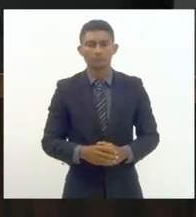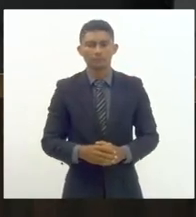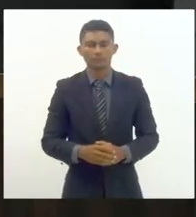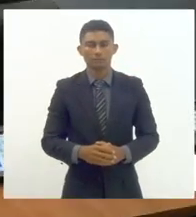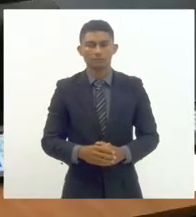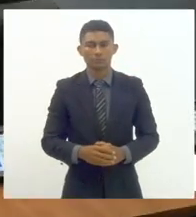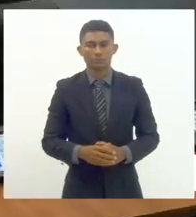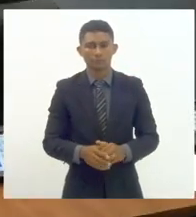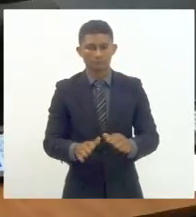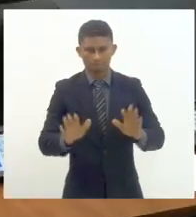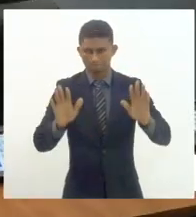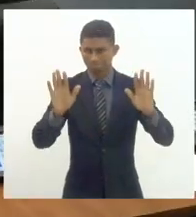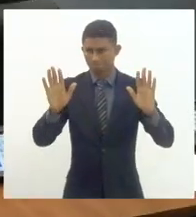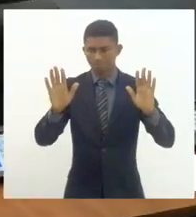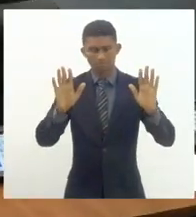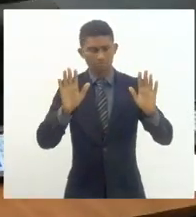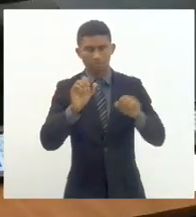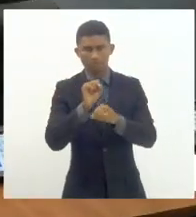Um instante só.